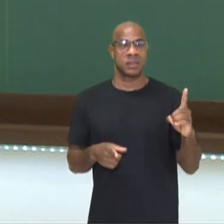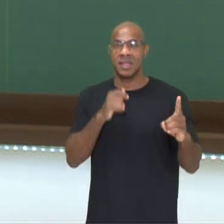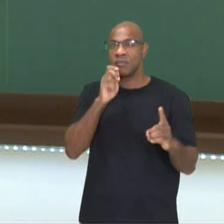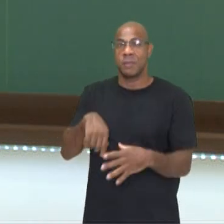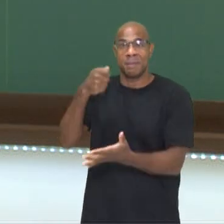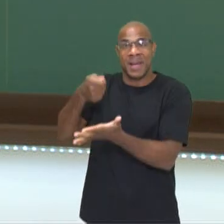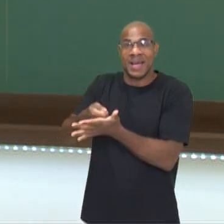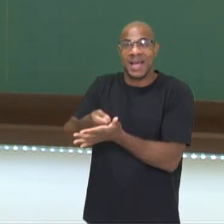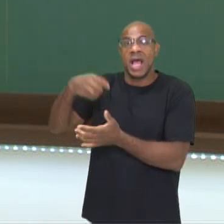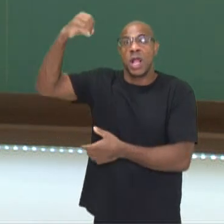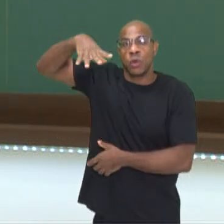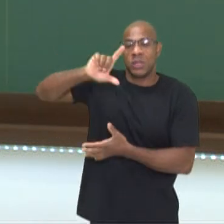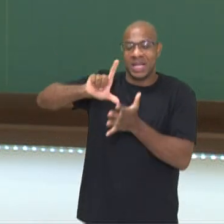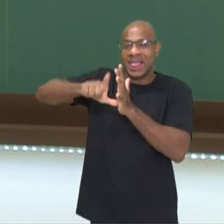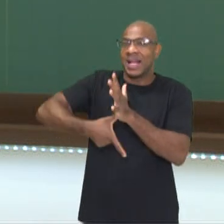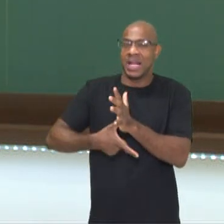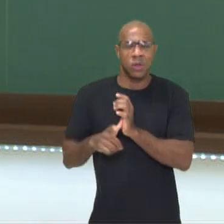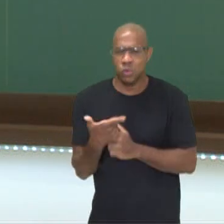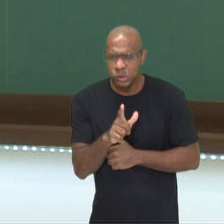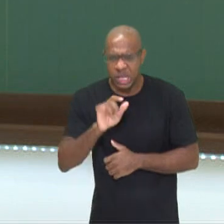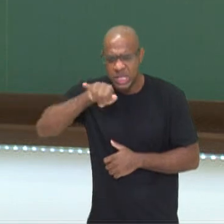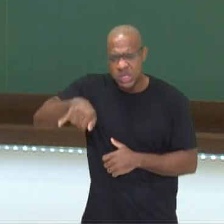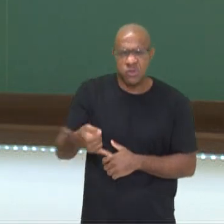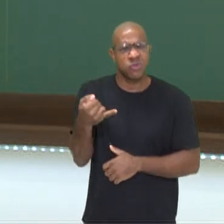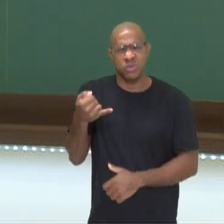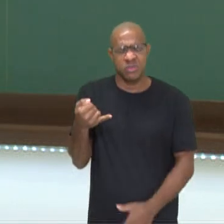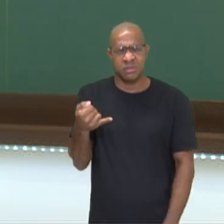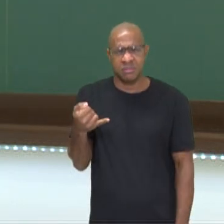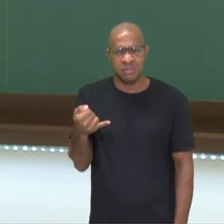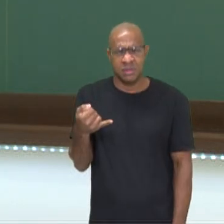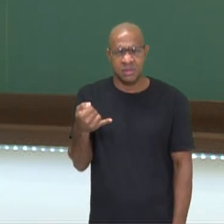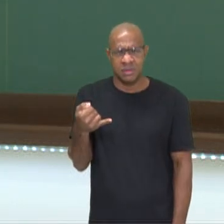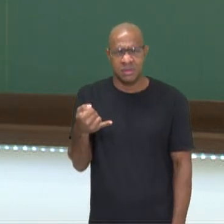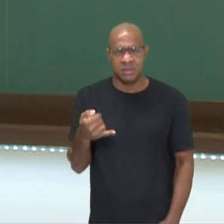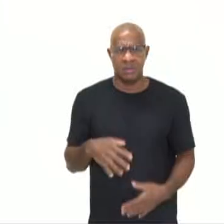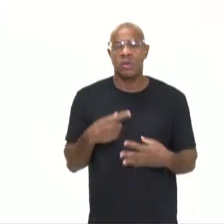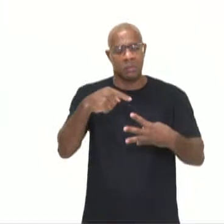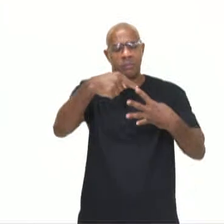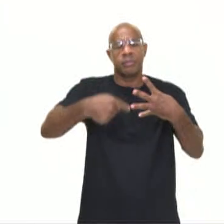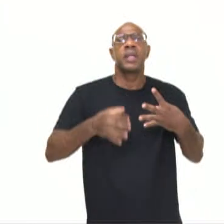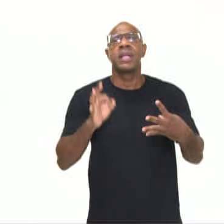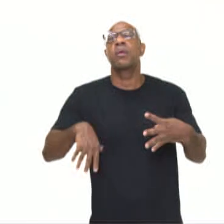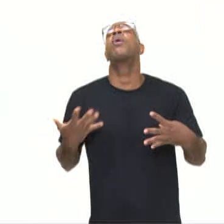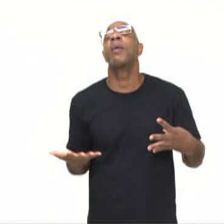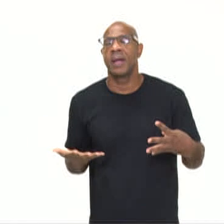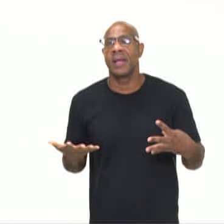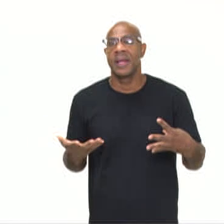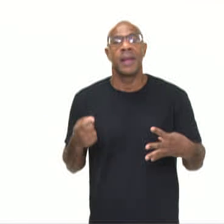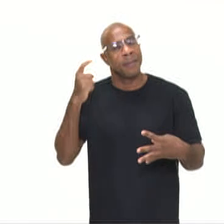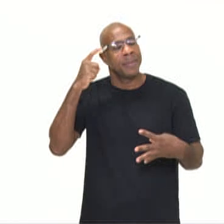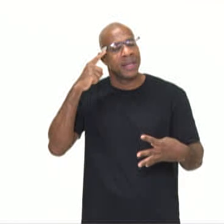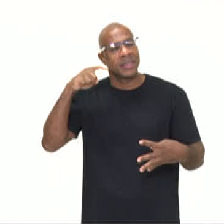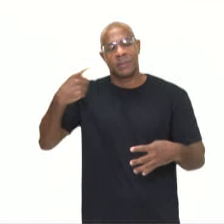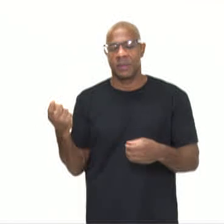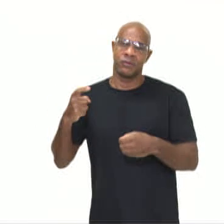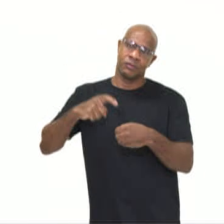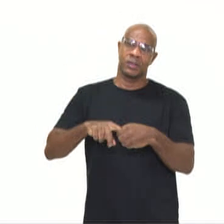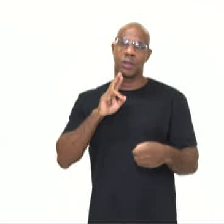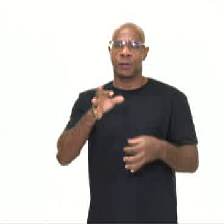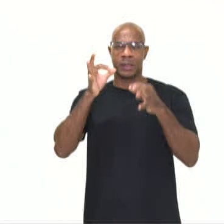luz atrasada, não tem cobrança de juros. Olha só. Qual é a correta? Vou deixar com vocês aí, já volto.